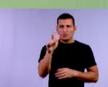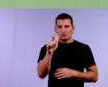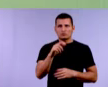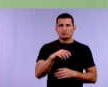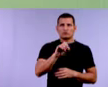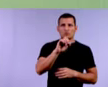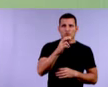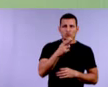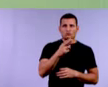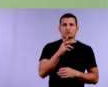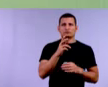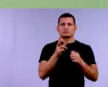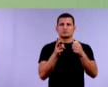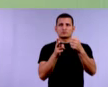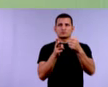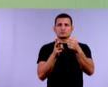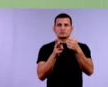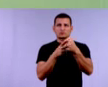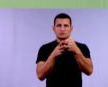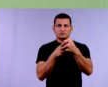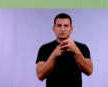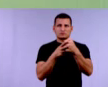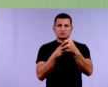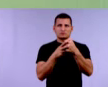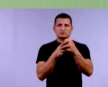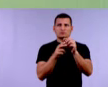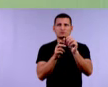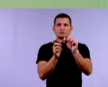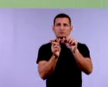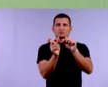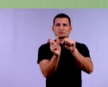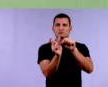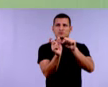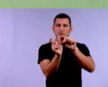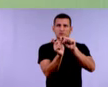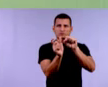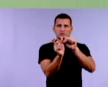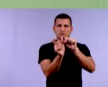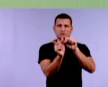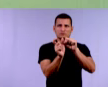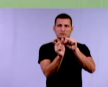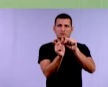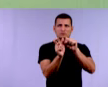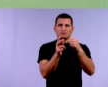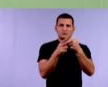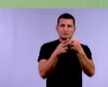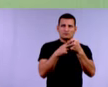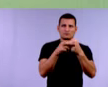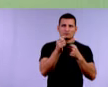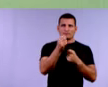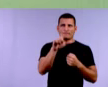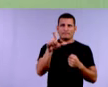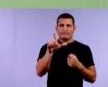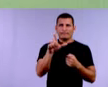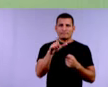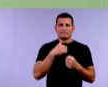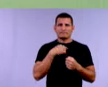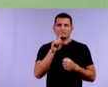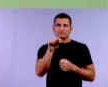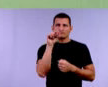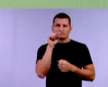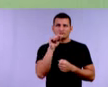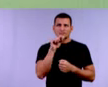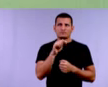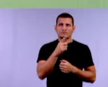não de substantivo, exigem o verbo no singular. Por quê? Porque eu estou fazendo uma opção, uma ou